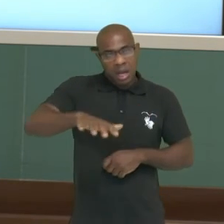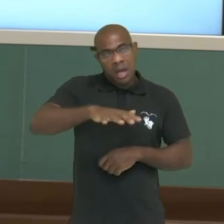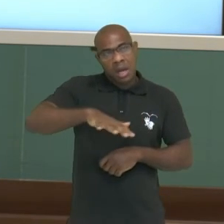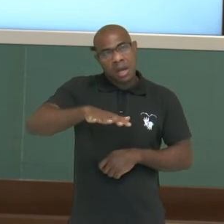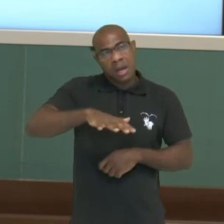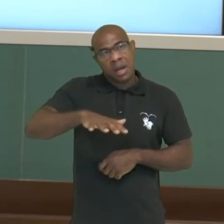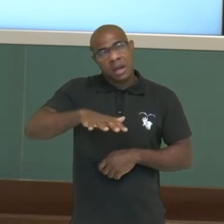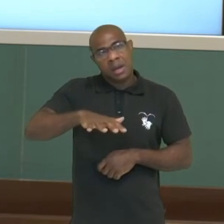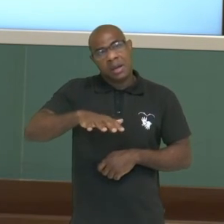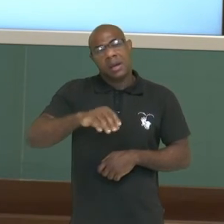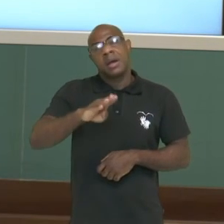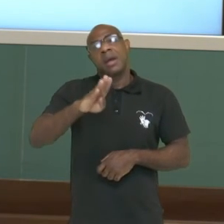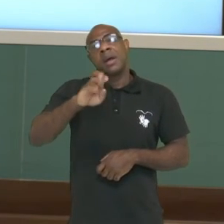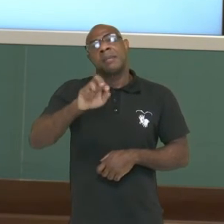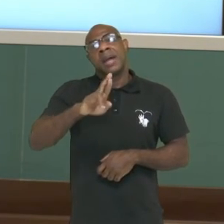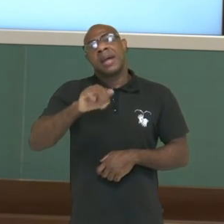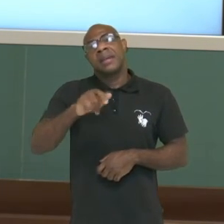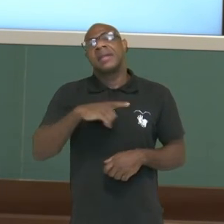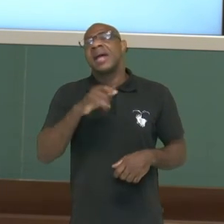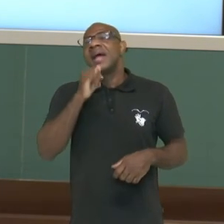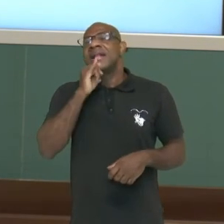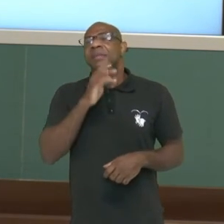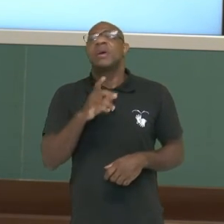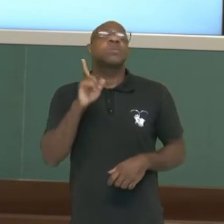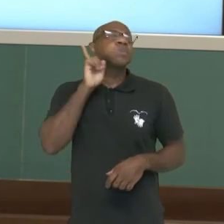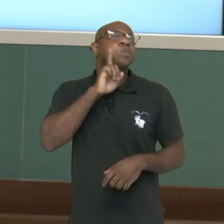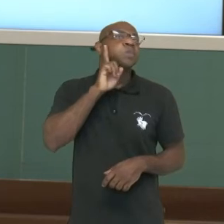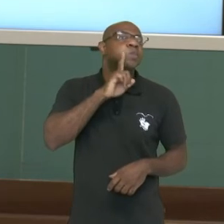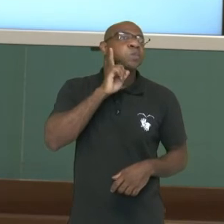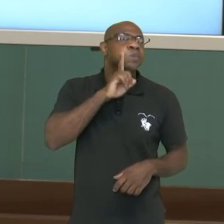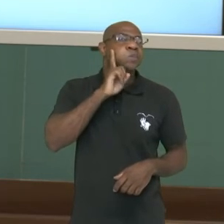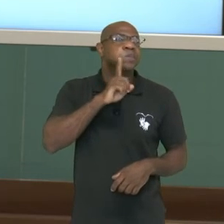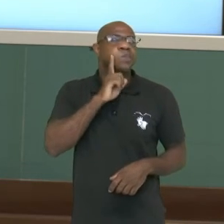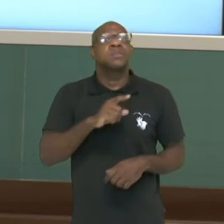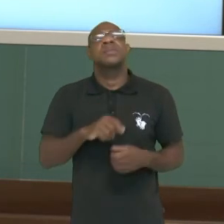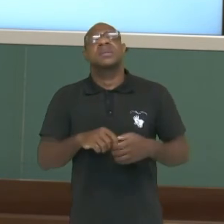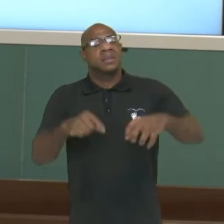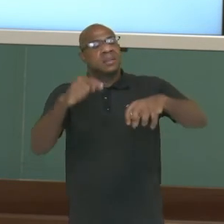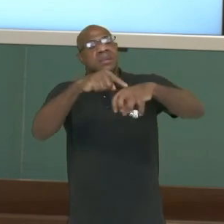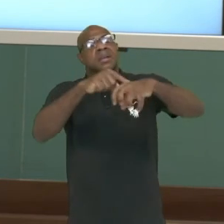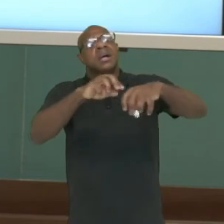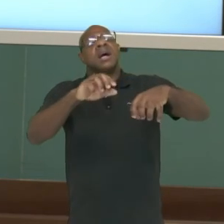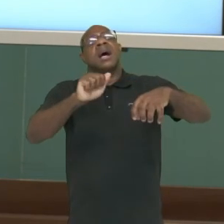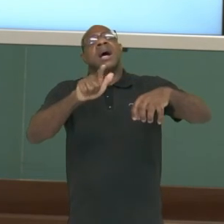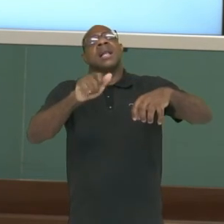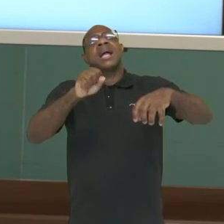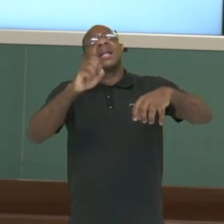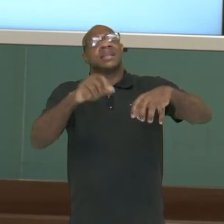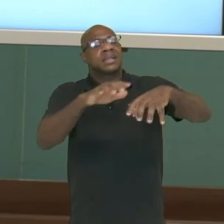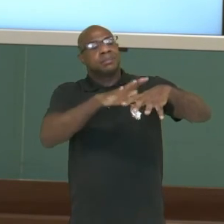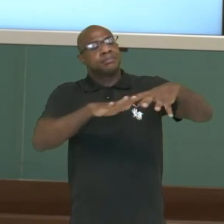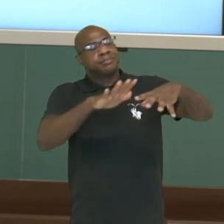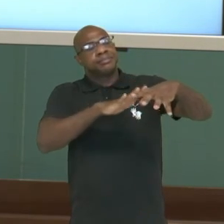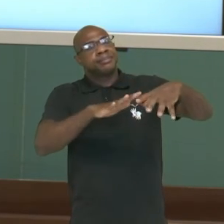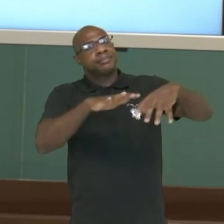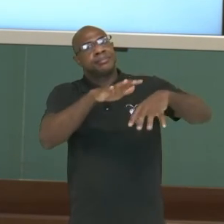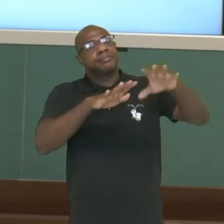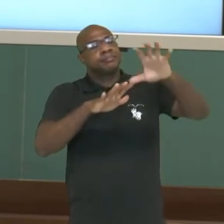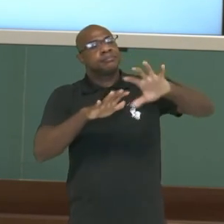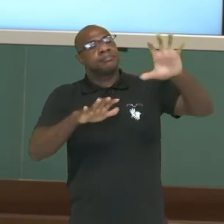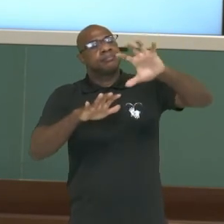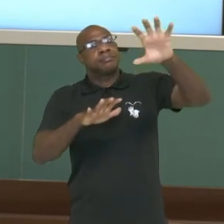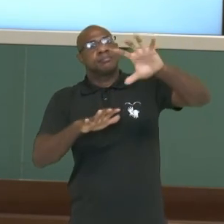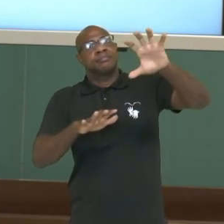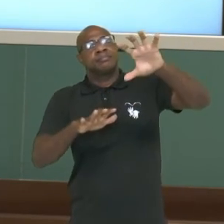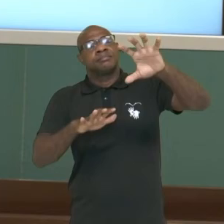Estreito de Bering entre Estados Unidos, por meio do Alasca, e da Rússia. Então ali, então, qual que é o limite? Então a Rússia